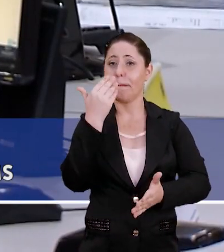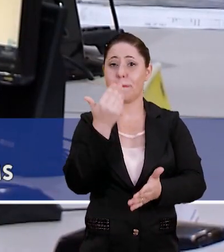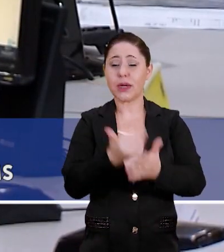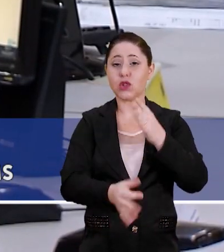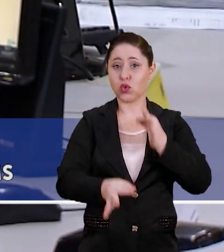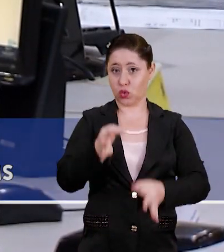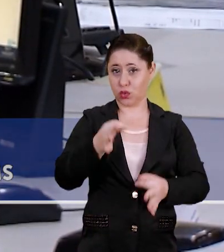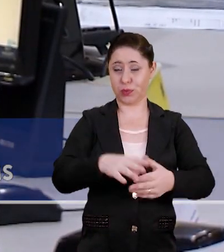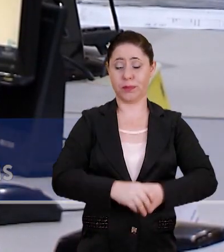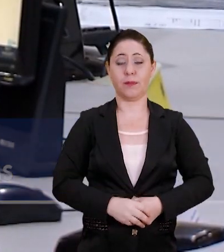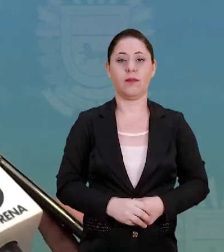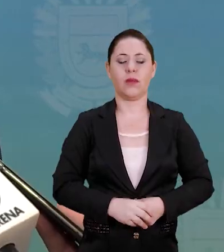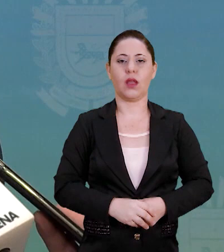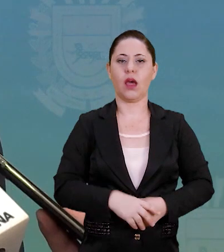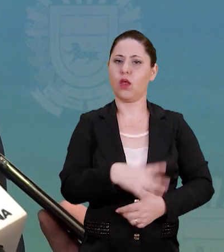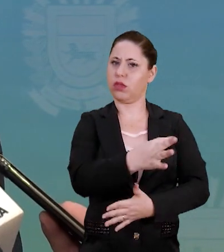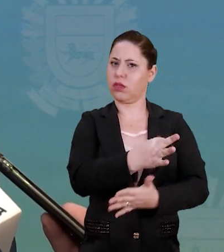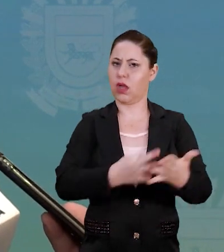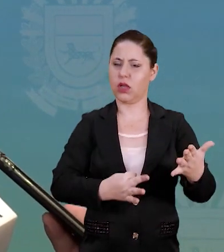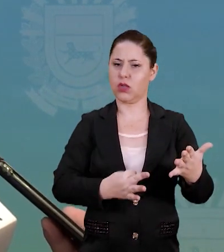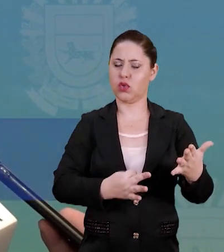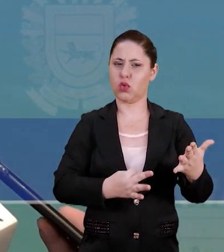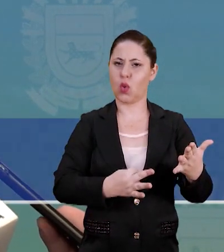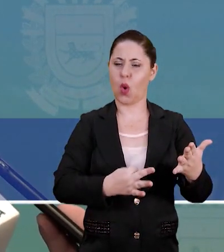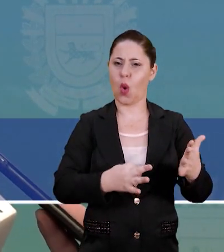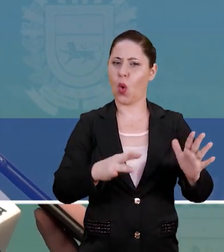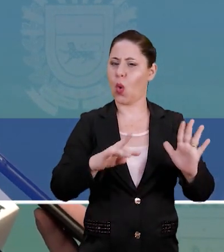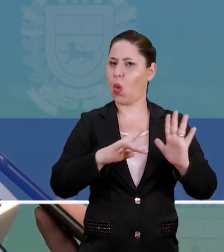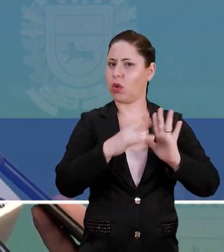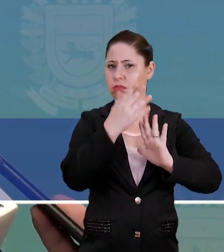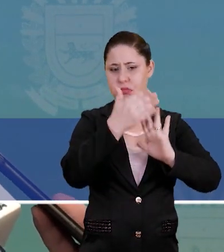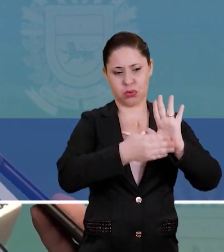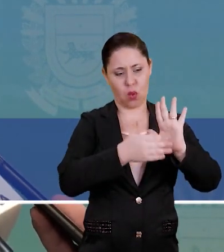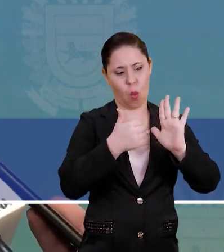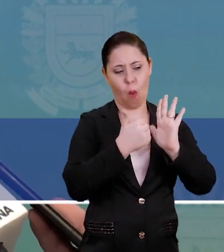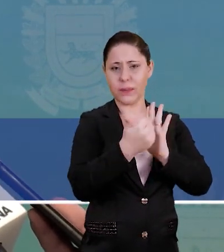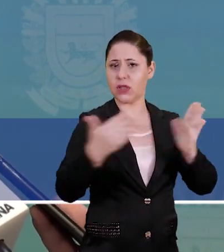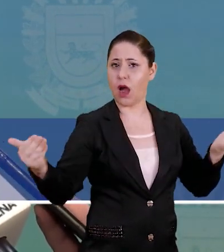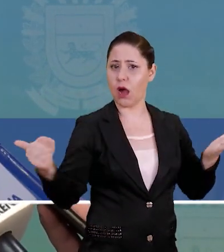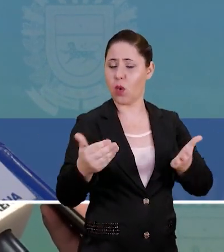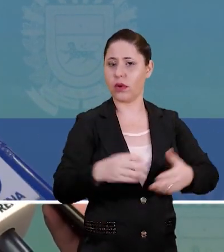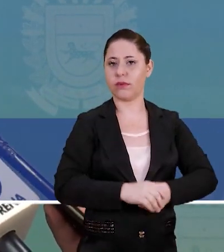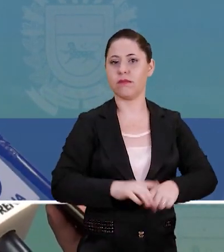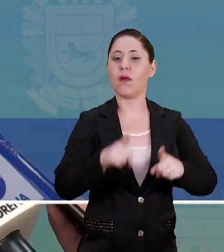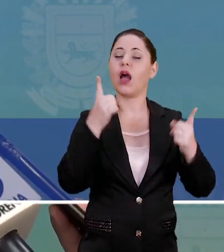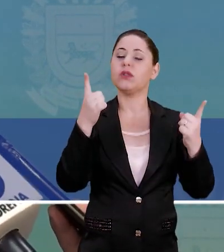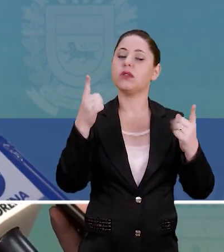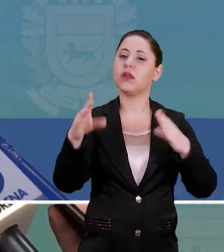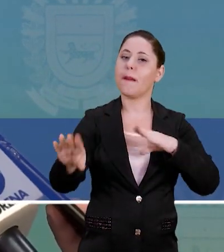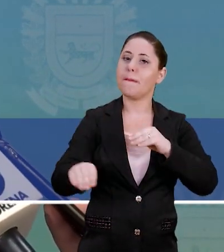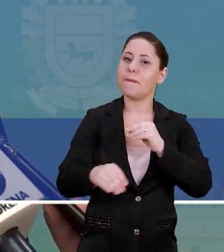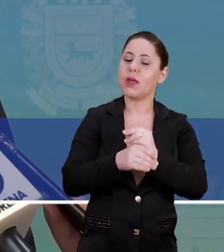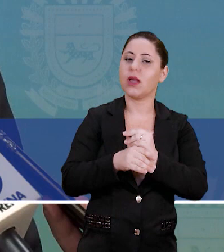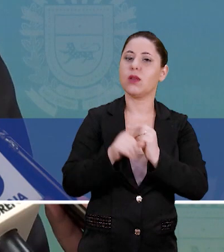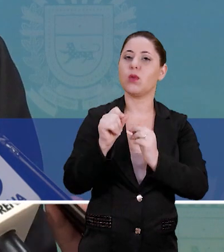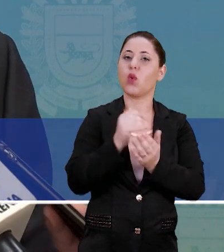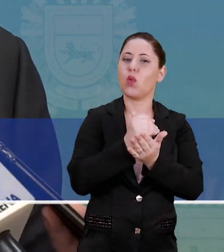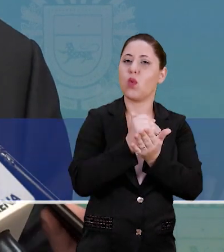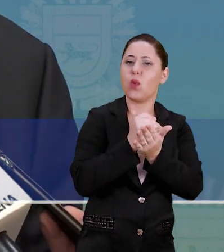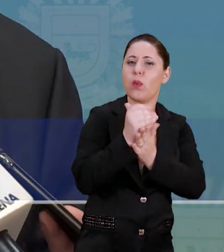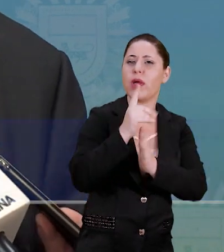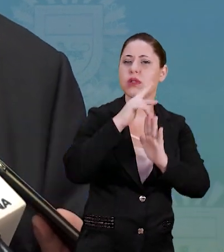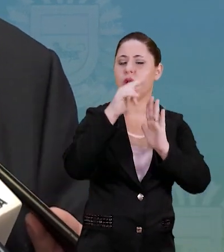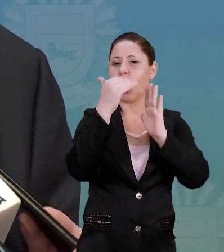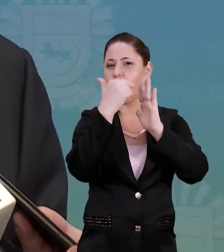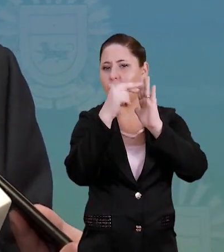correr riscos jurídicos. O texto original propõe entrada de vigor imediata, mas há emendas no sentido de que a